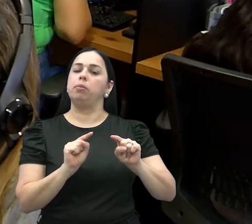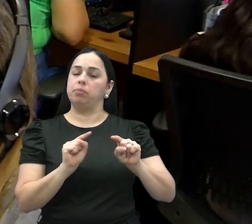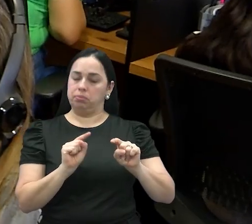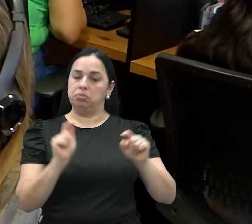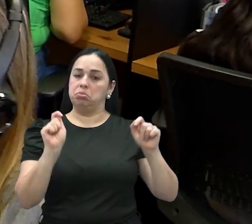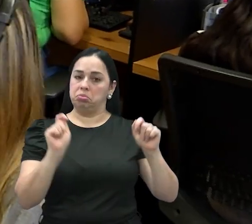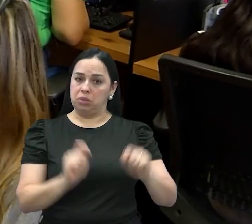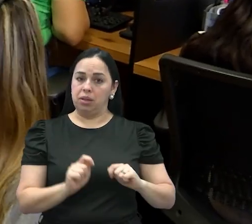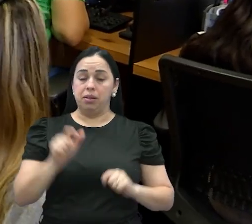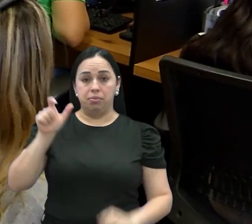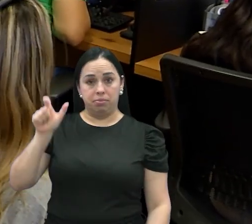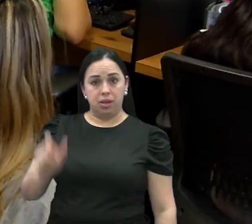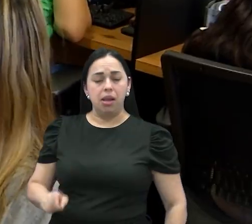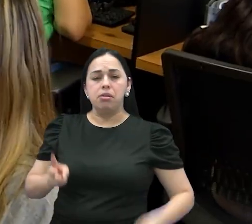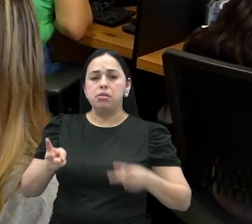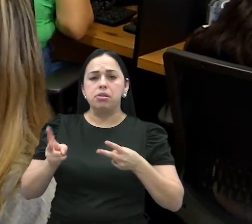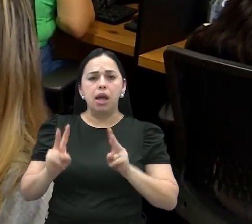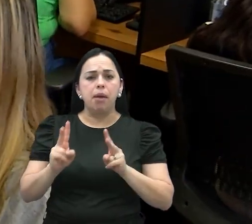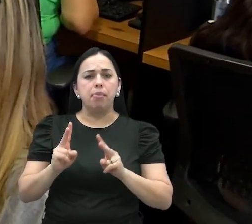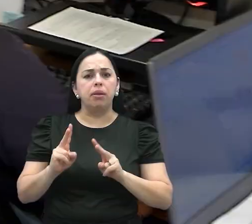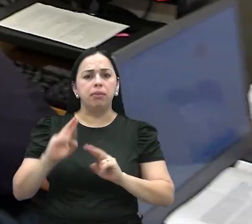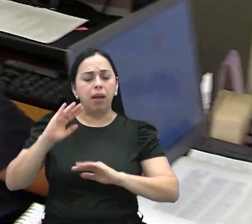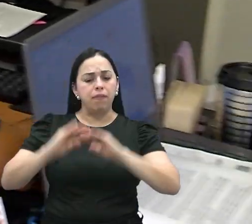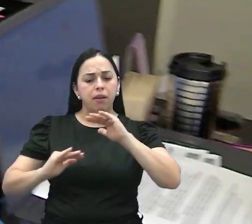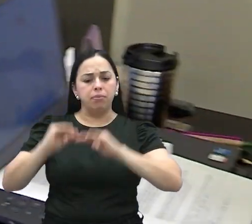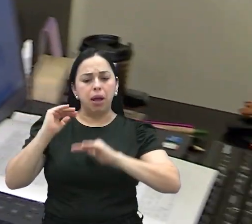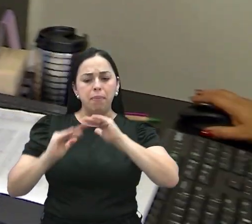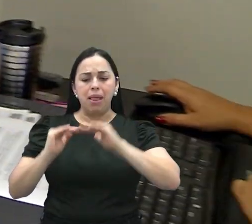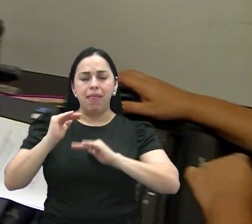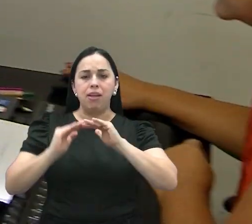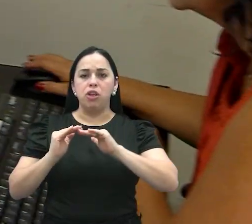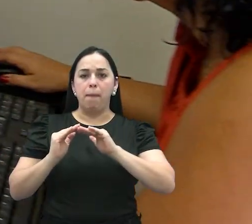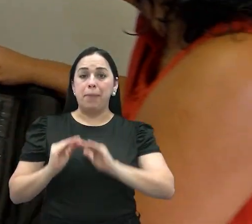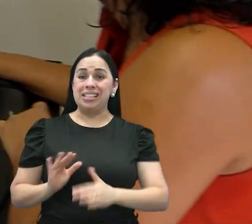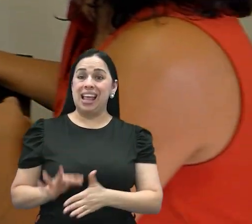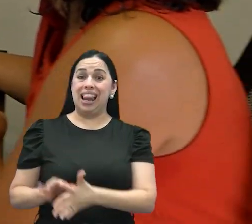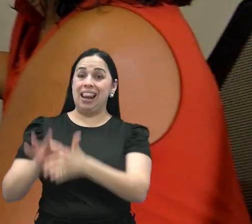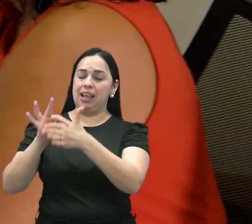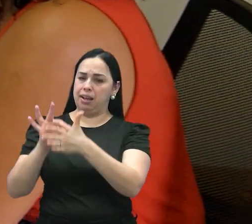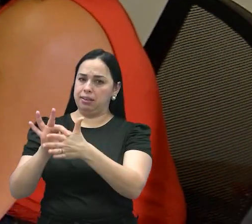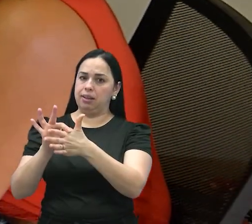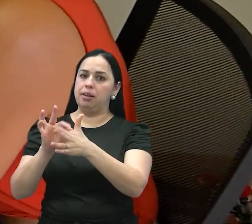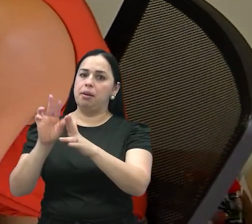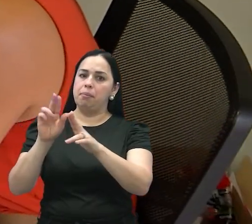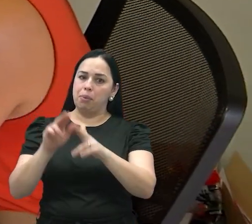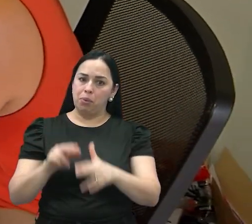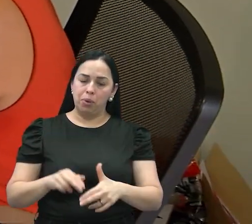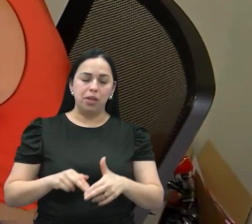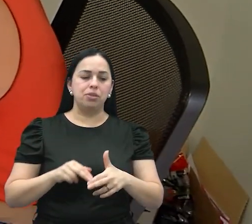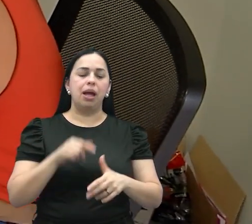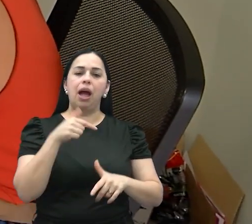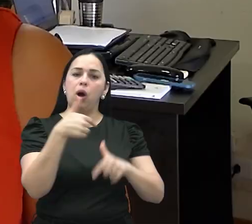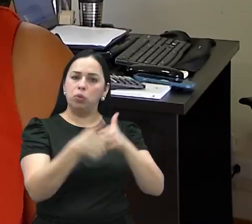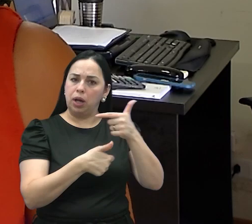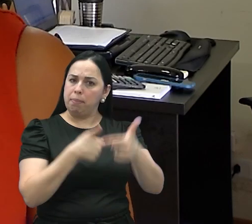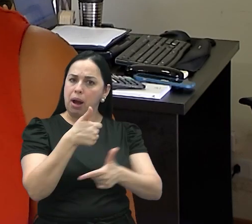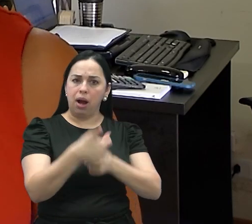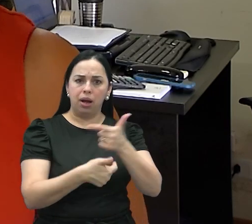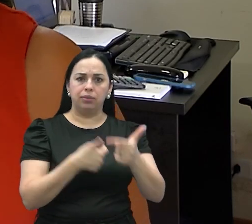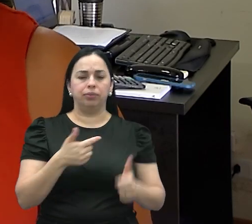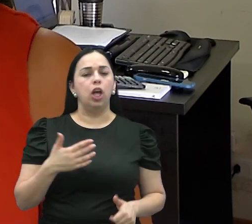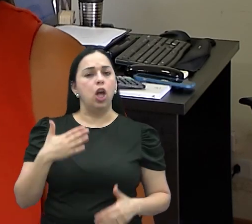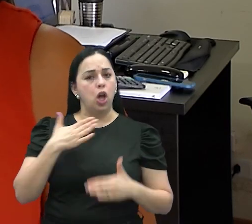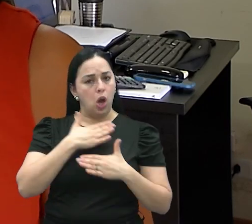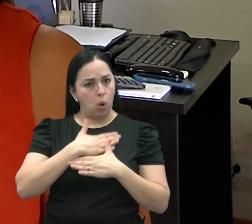A empresária sempre teve aptidão para liderar. E isso se reflete no trabalho desenvolvido na empresa. Eu gosto